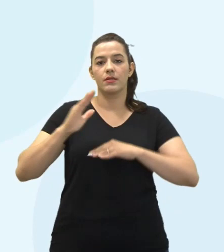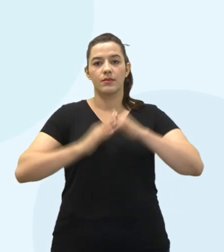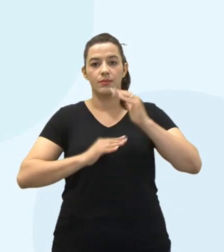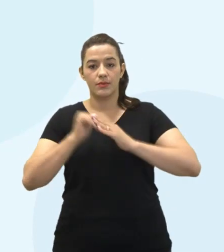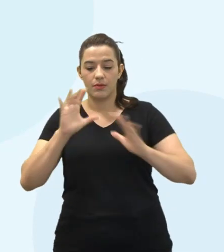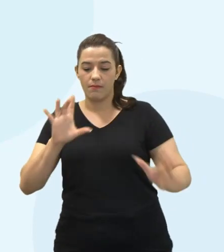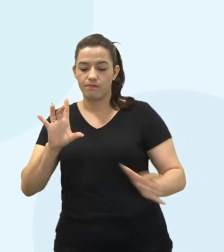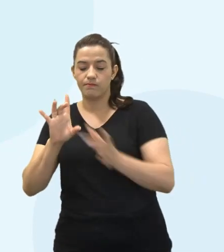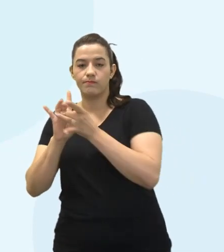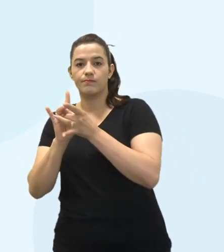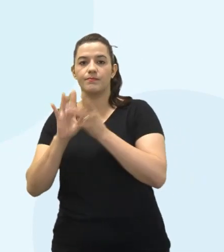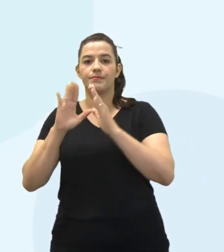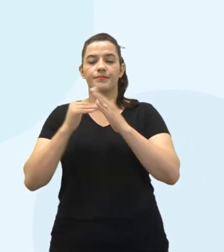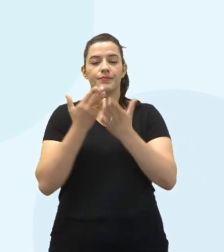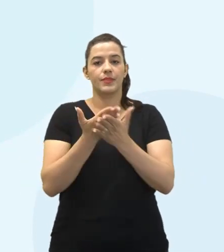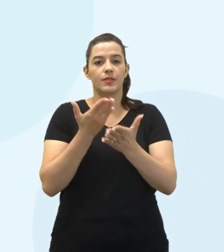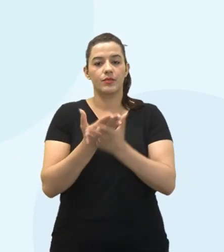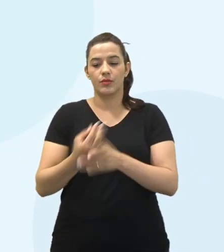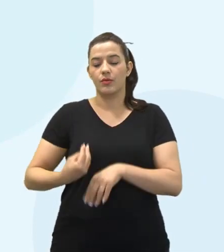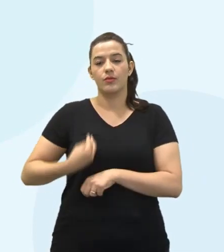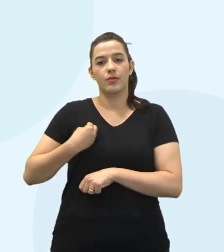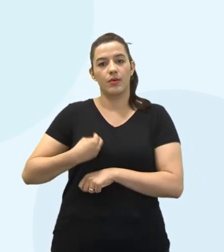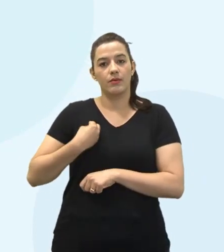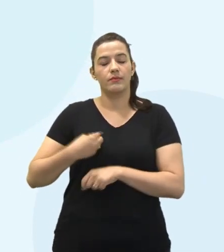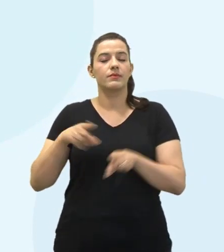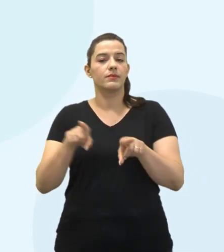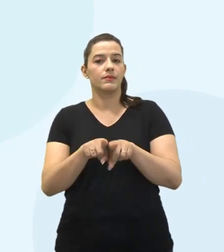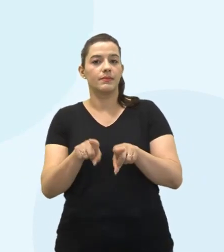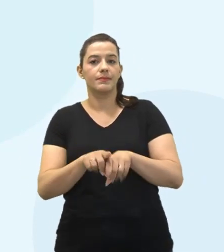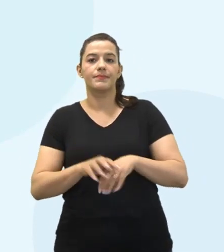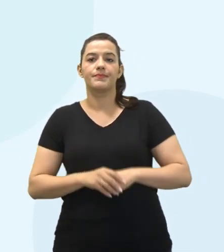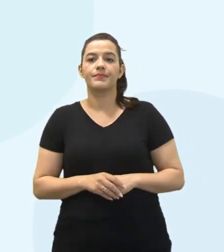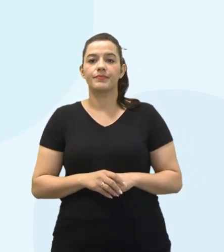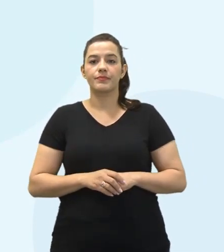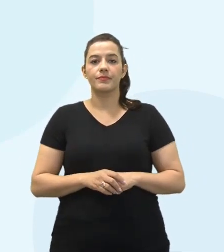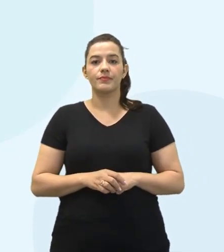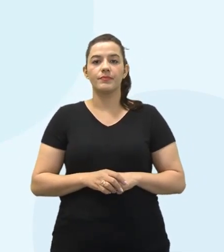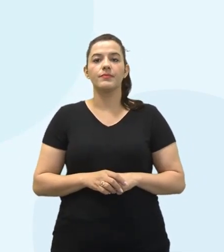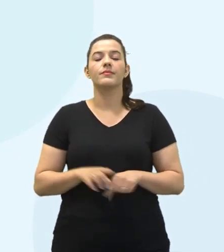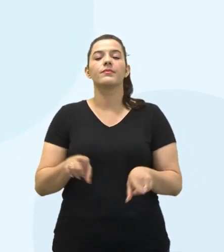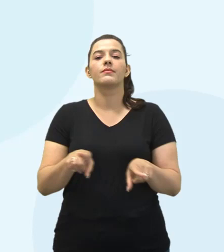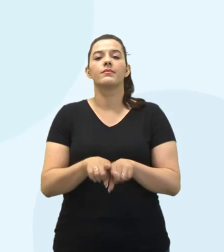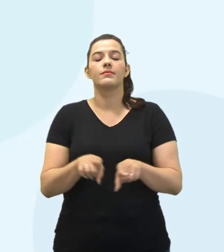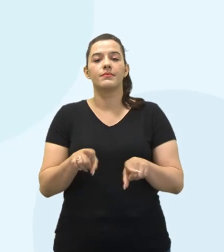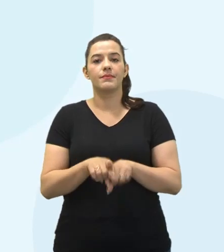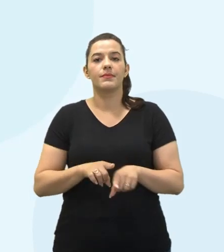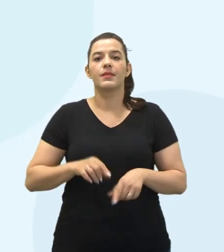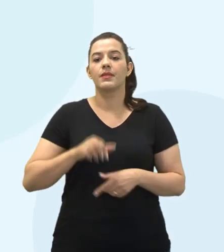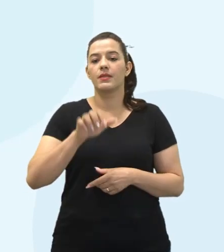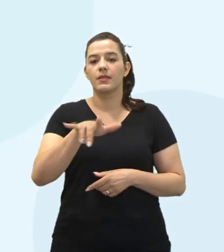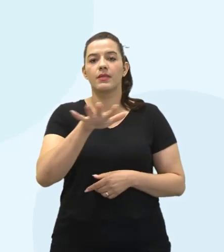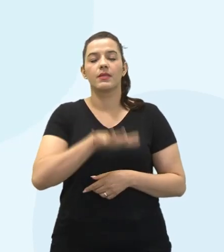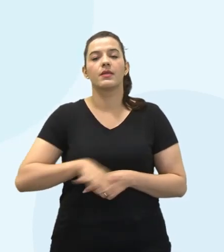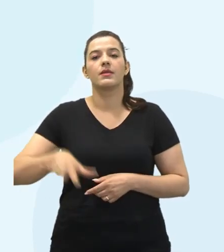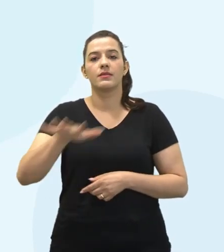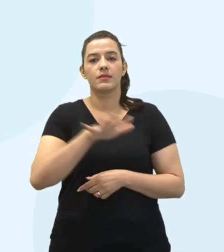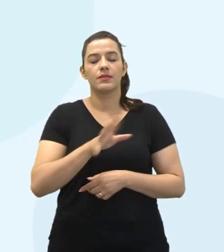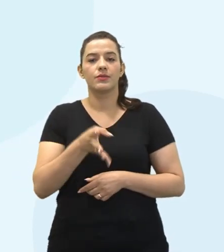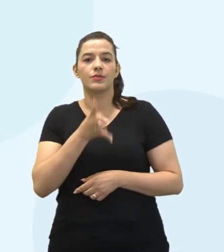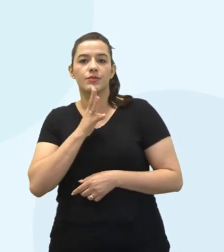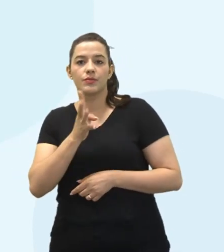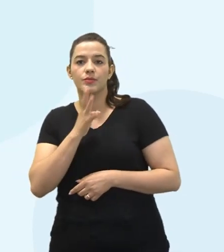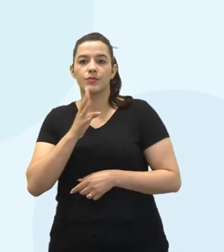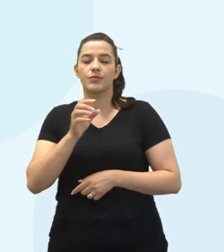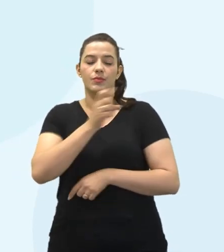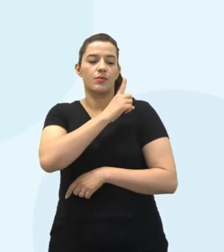vinculando a escola com a vida e também e integrando as áreas de conhecimento do Ensino